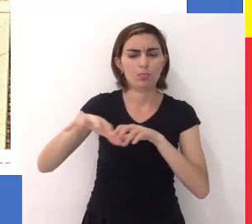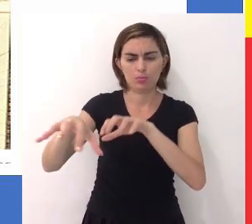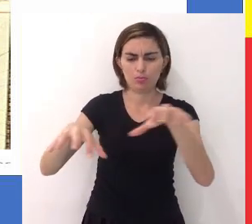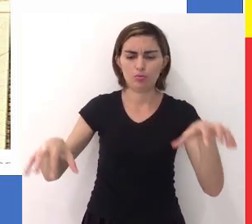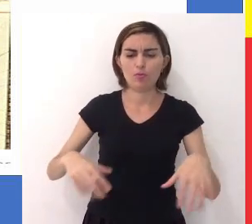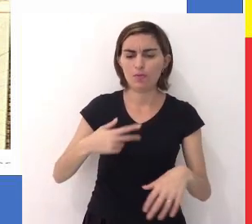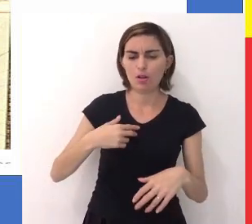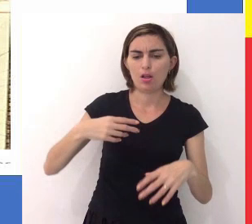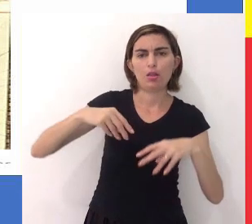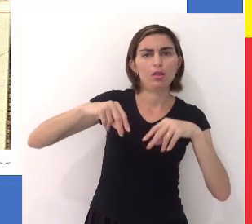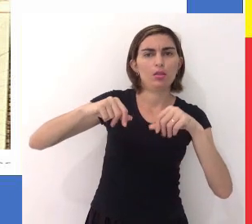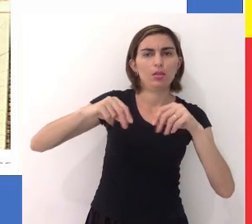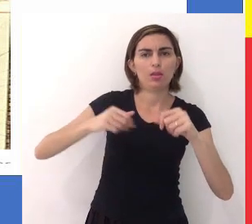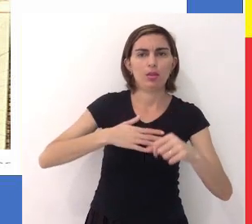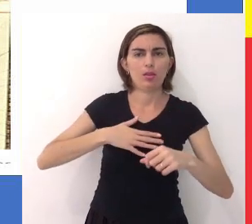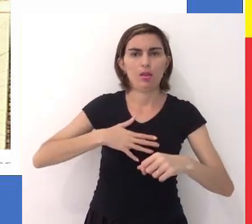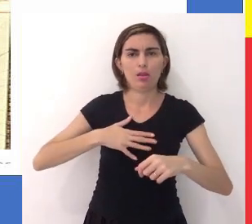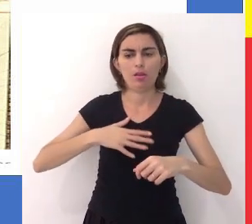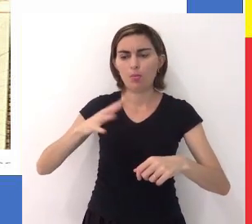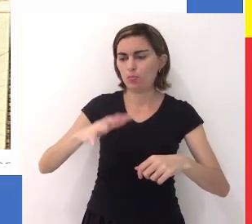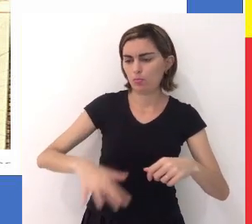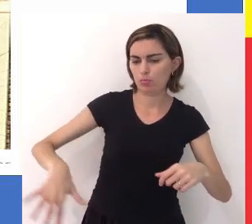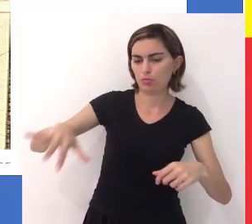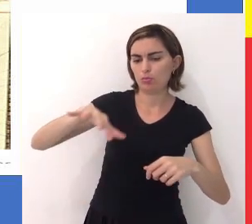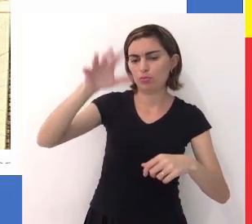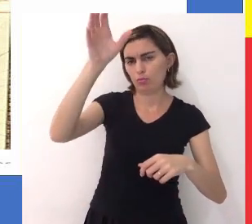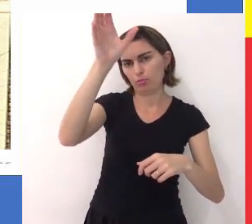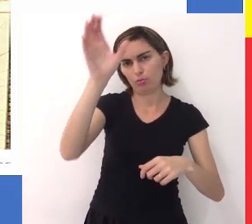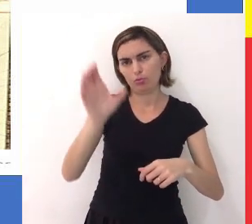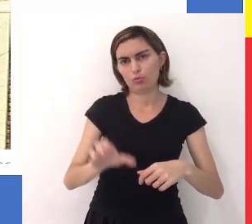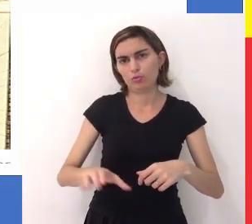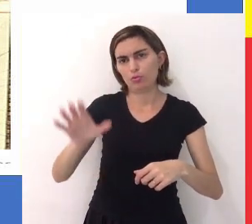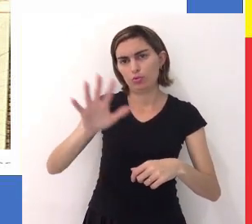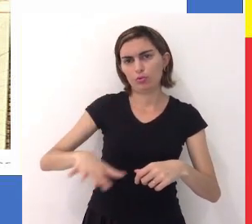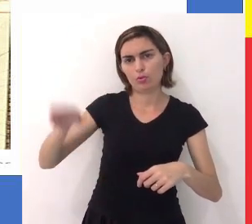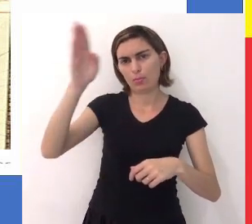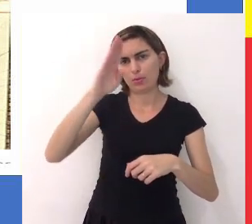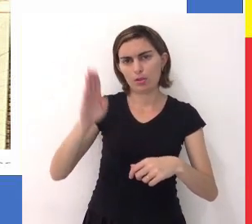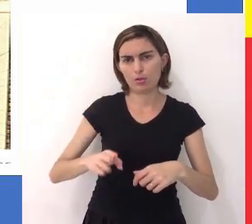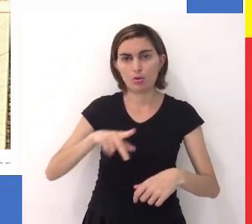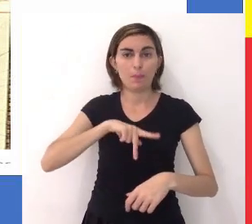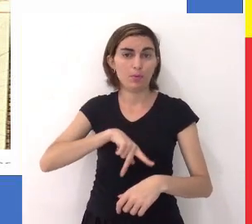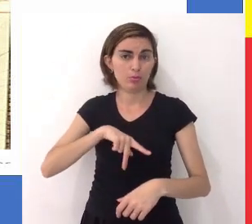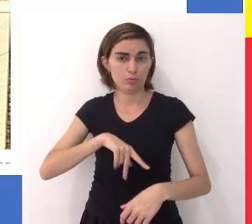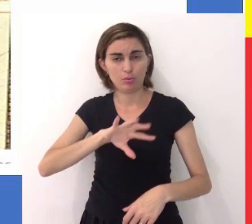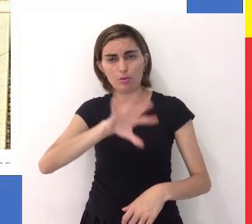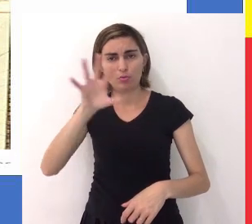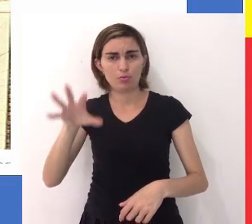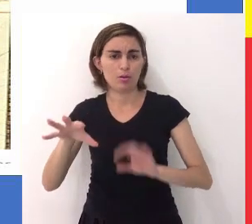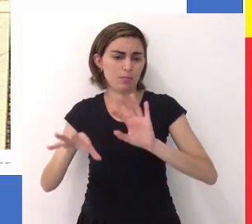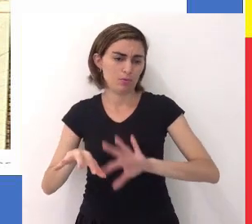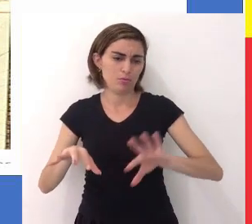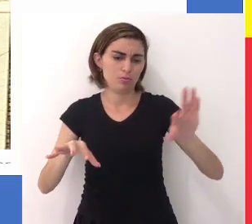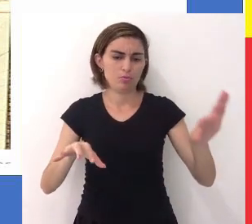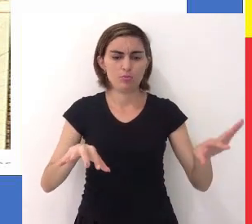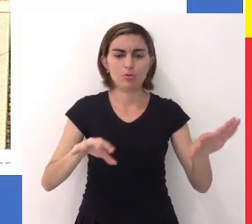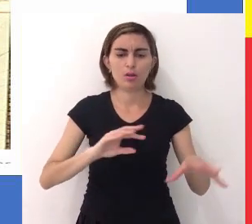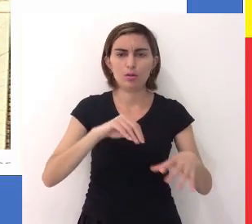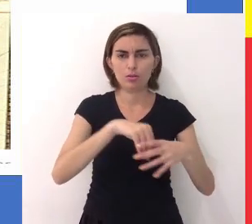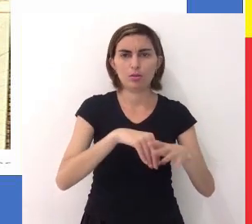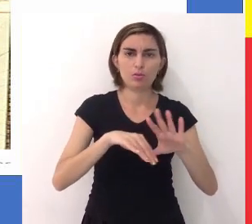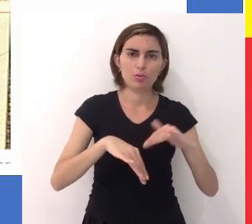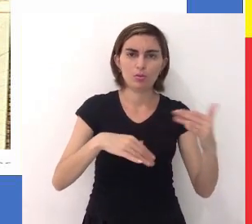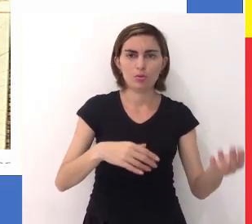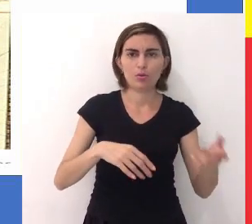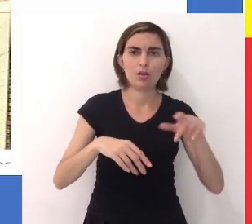hereditárias diziam que as terras nessa parte aqui, que hoje é a região do Brasil, se fosse de Portugal, e a parte mais dentro, mais a